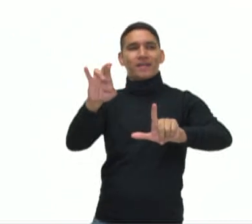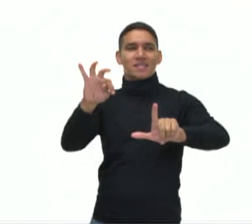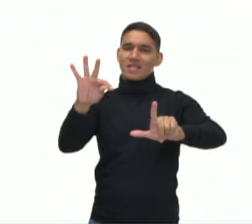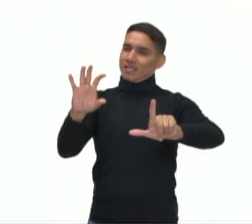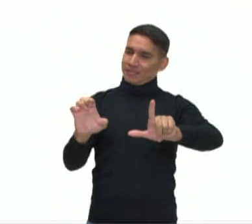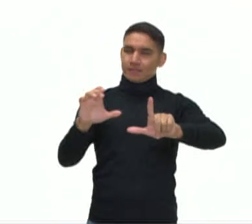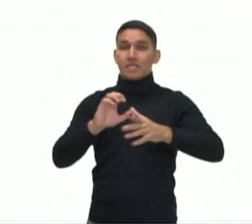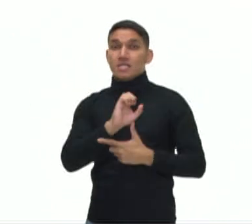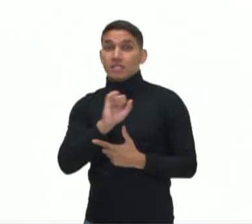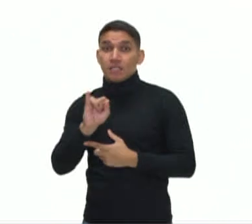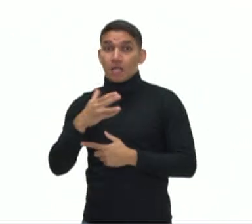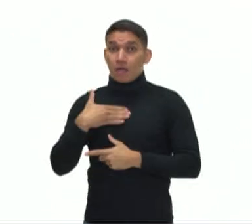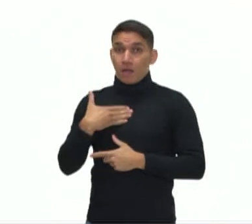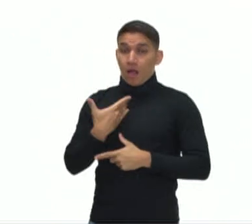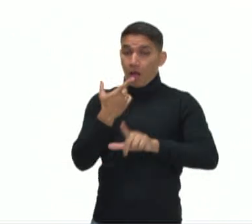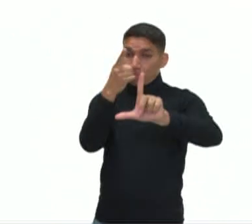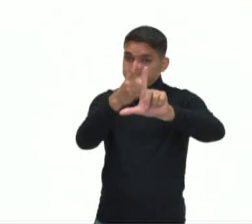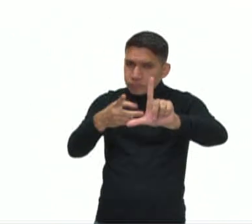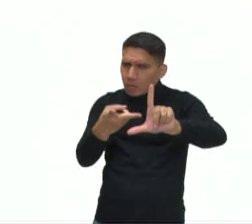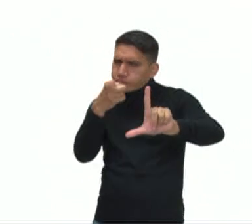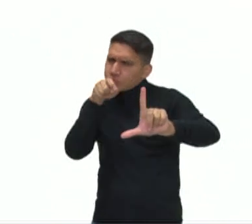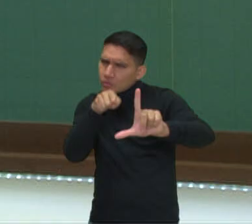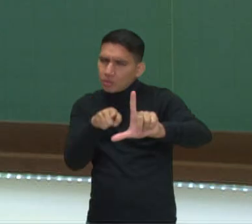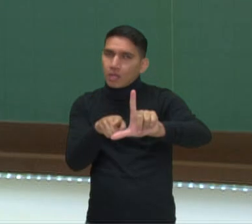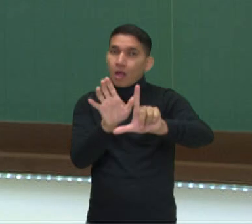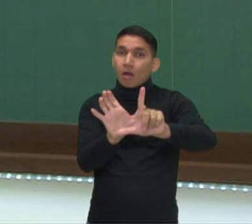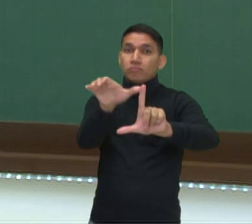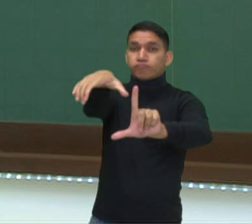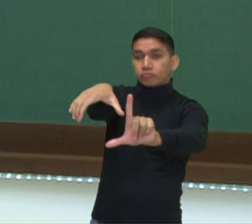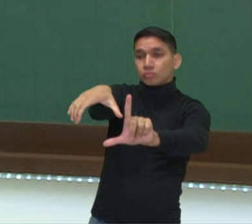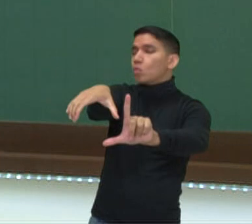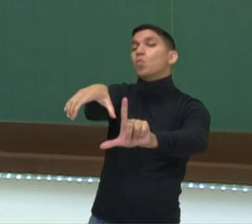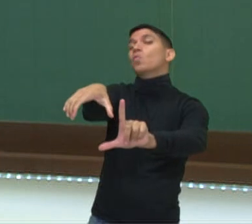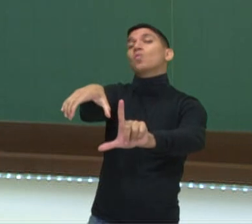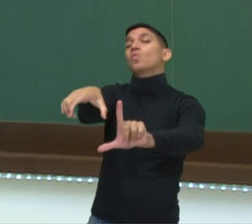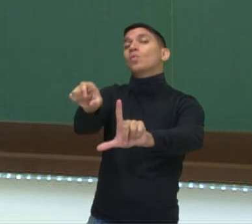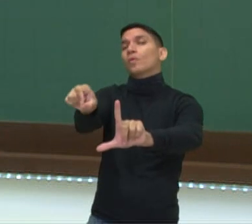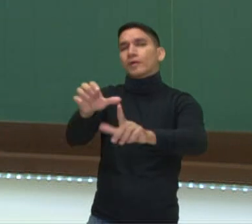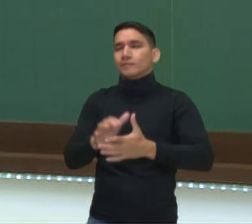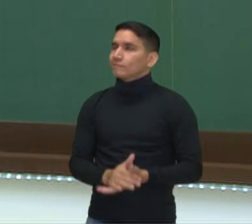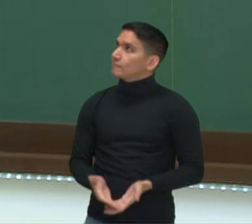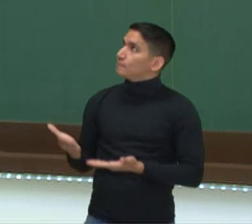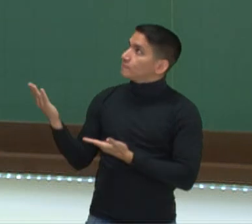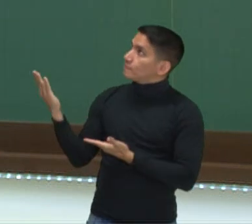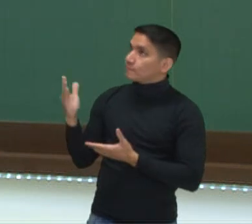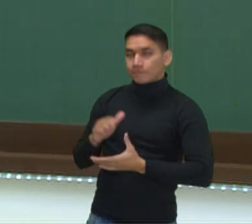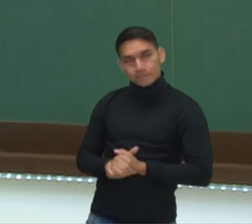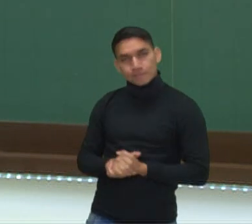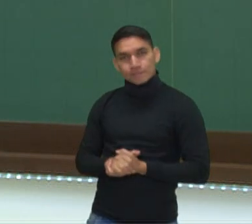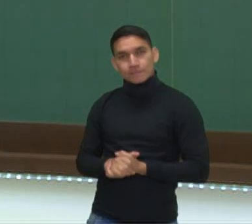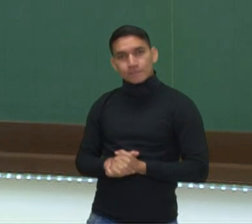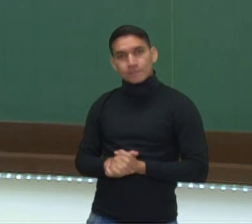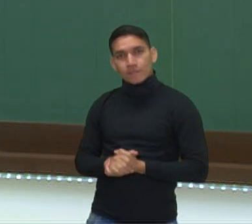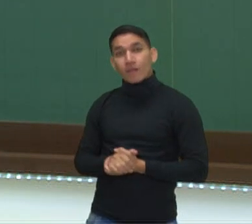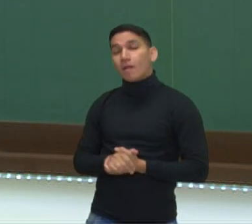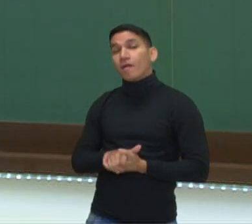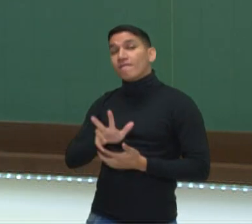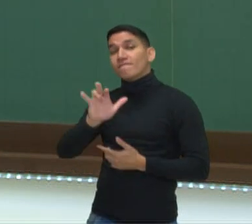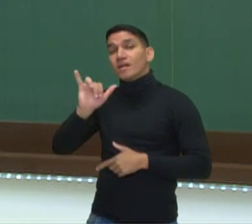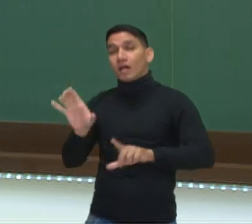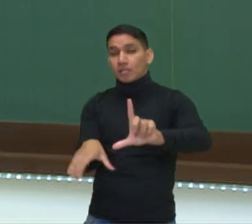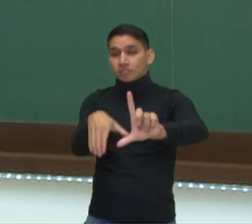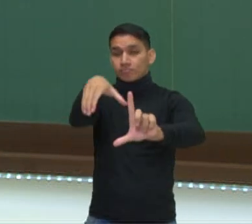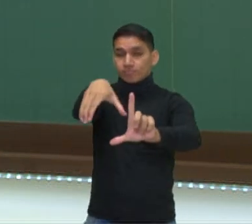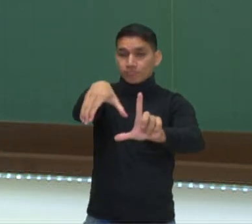Se a minha parábola tem a concavidade voltada para baixo, né? Desta maneira aqui, ela assume um valor de máximo,